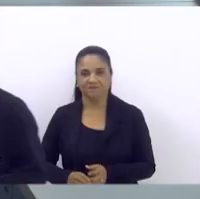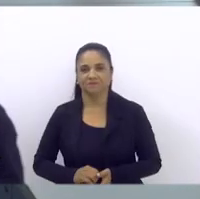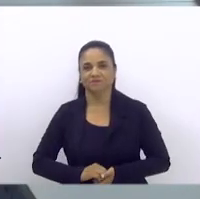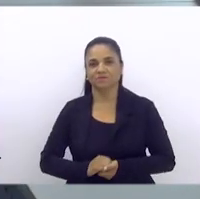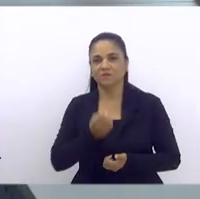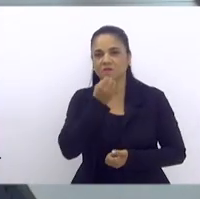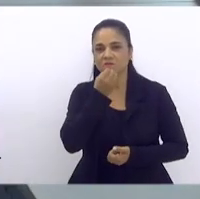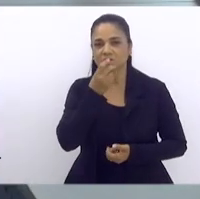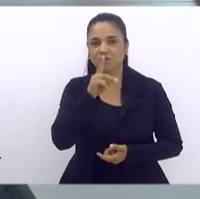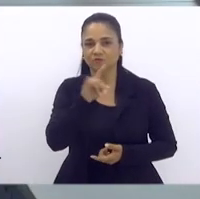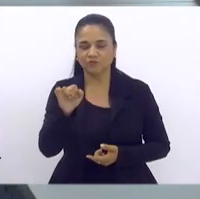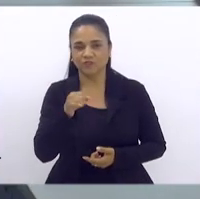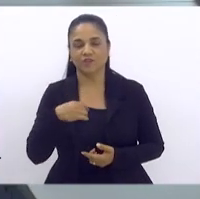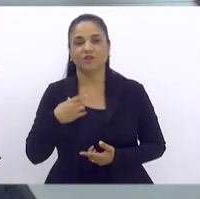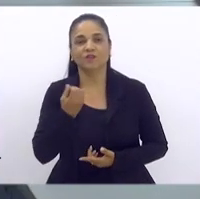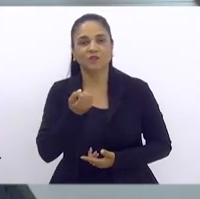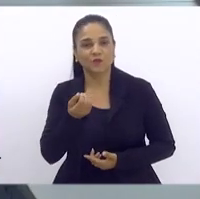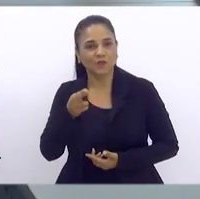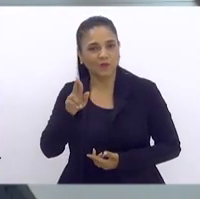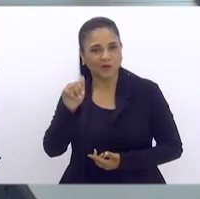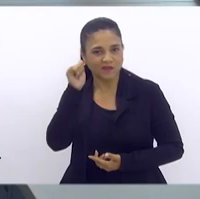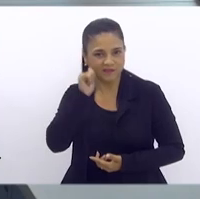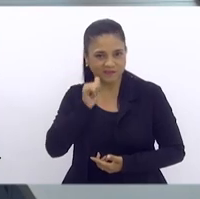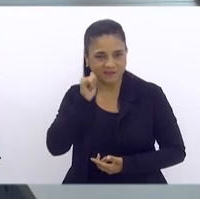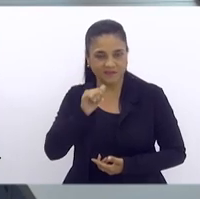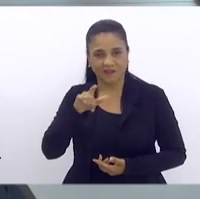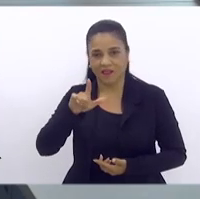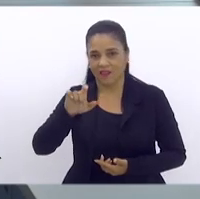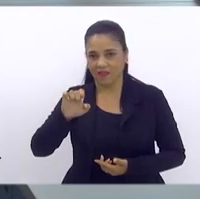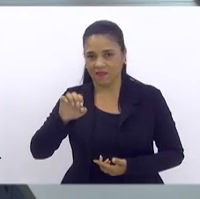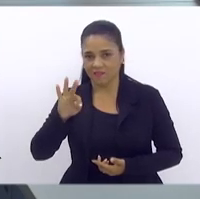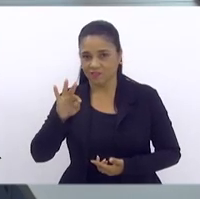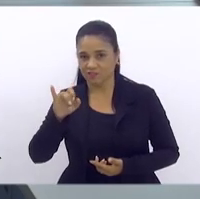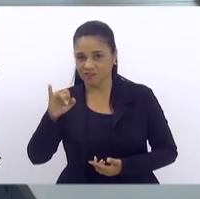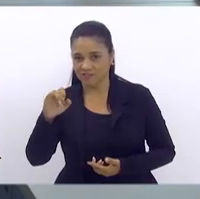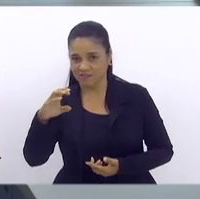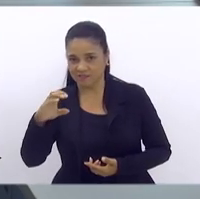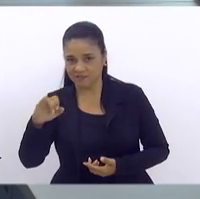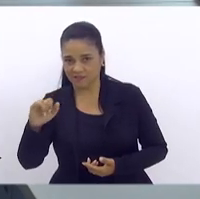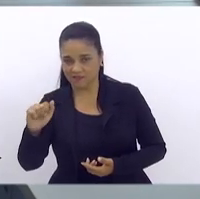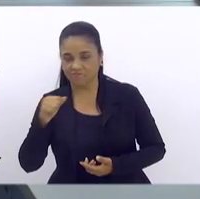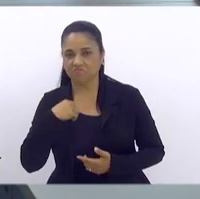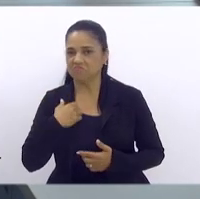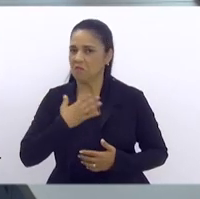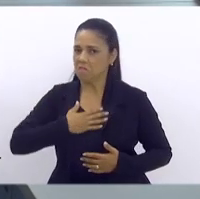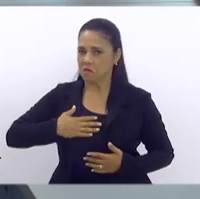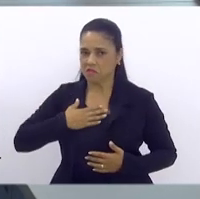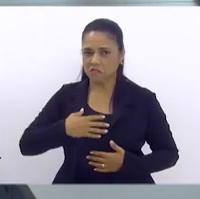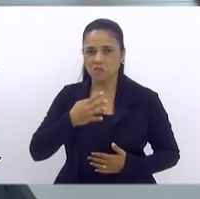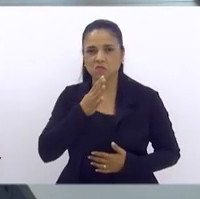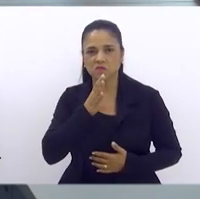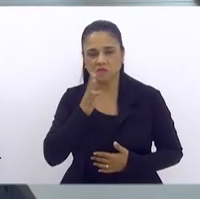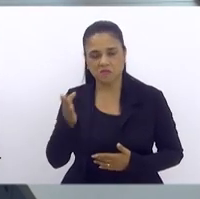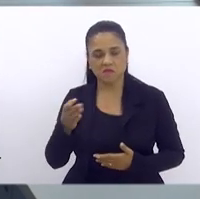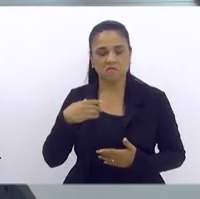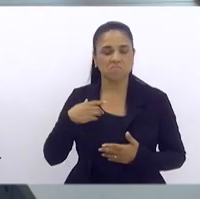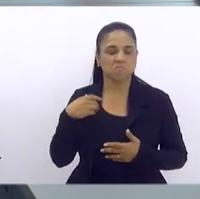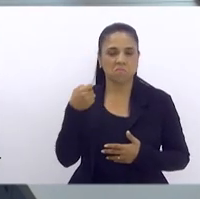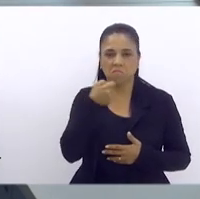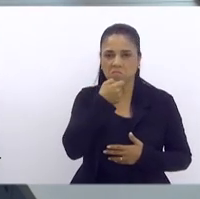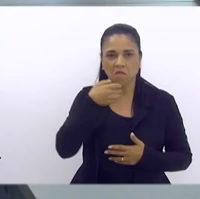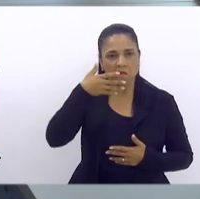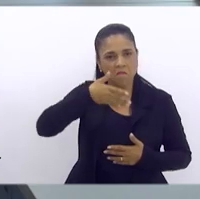Bom dia, doutora Letícia. Prazer conhecê-la. Faço minhas palavras da